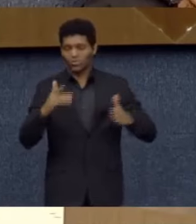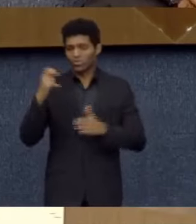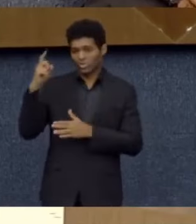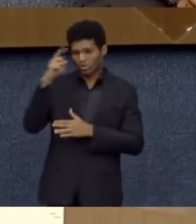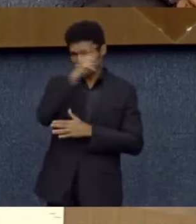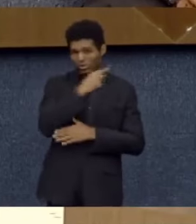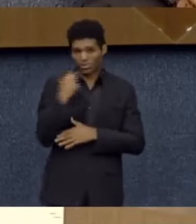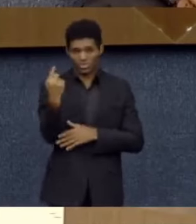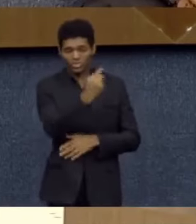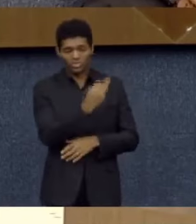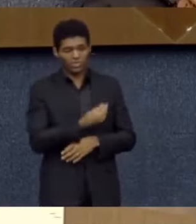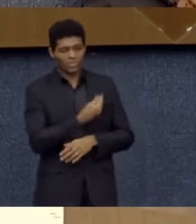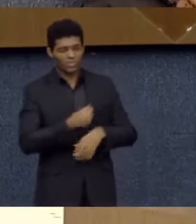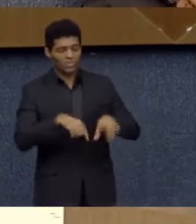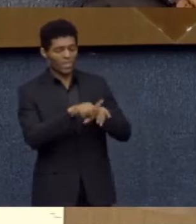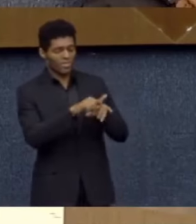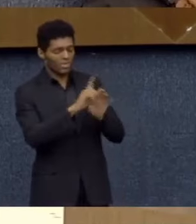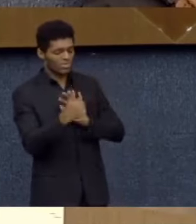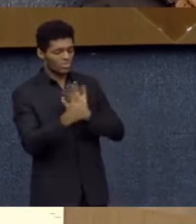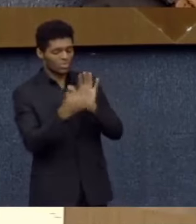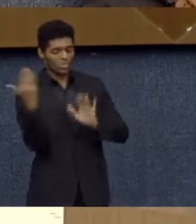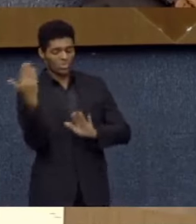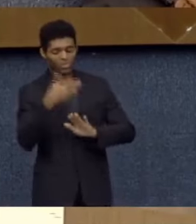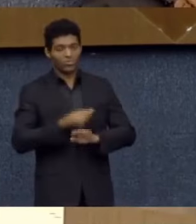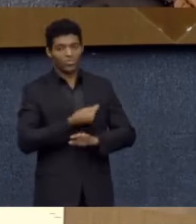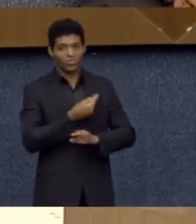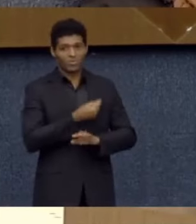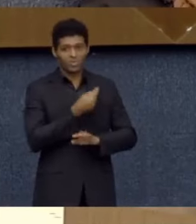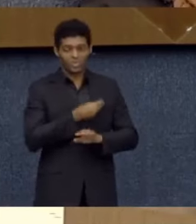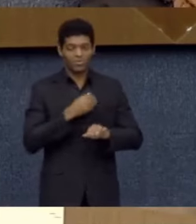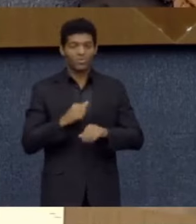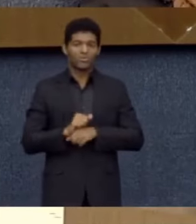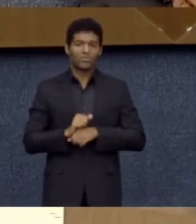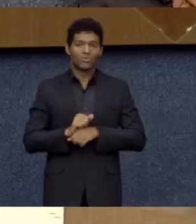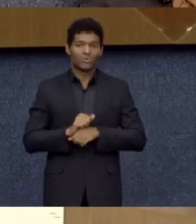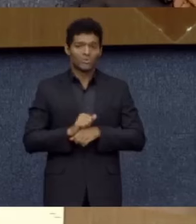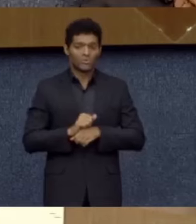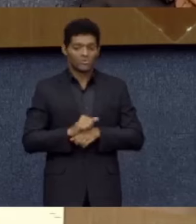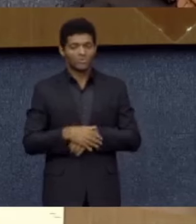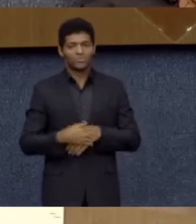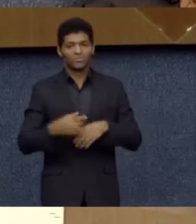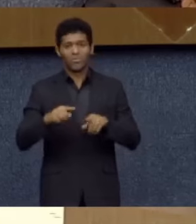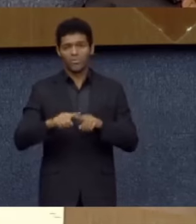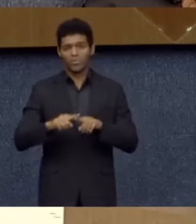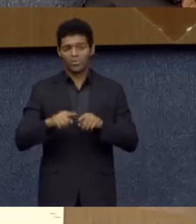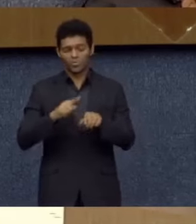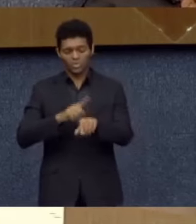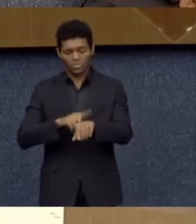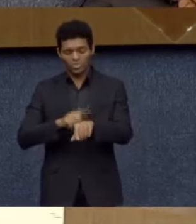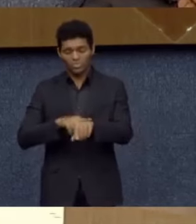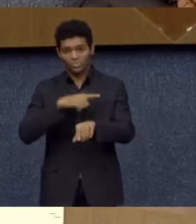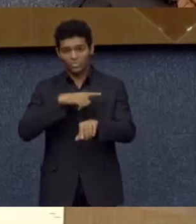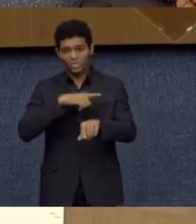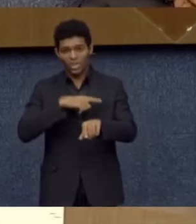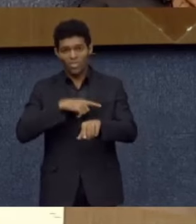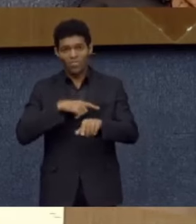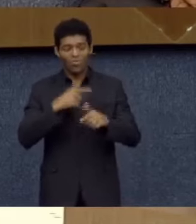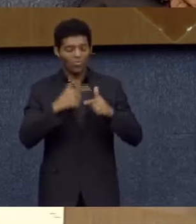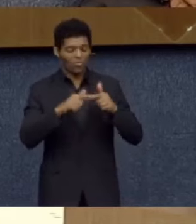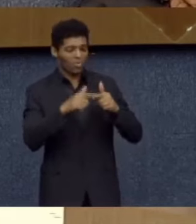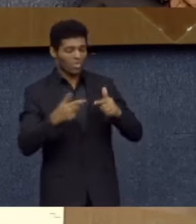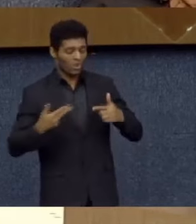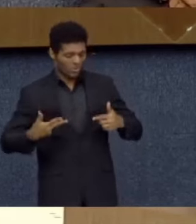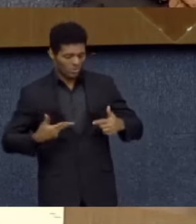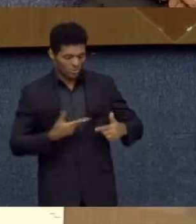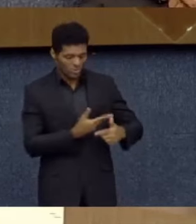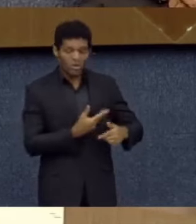e amizade. Mesmo se recuperando de uma cirurgia, não deixou os amantes dos seus saudosos